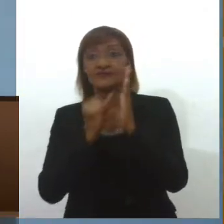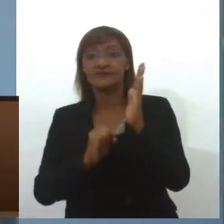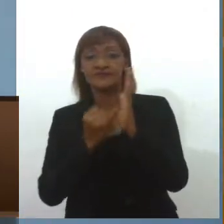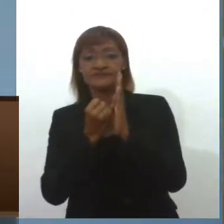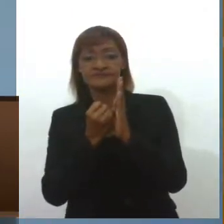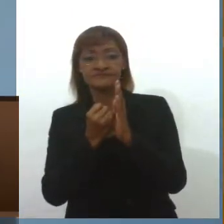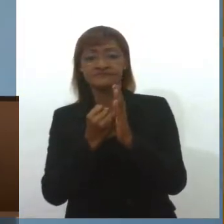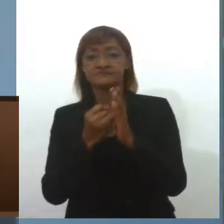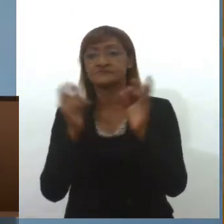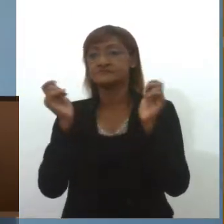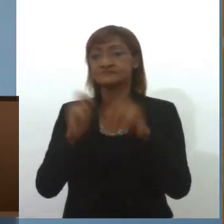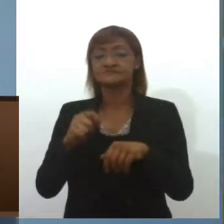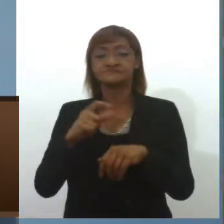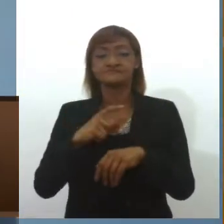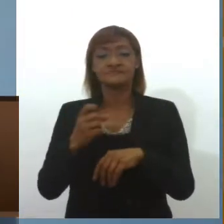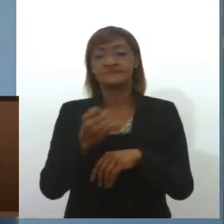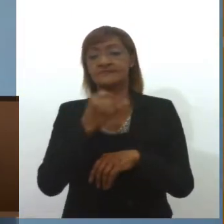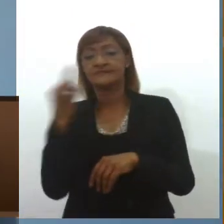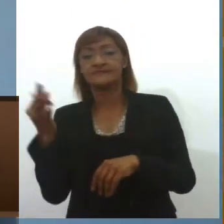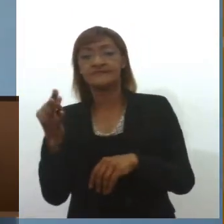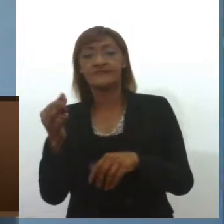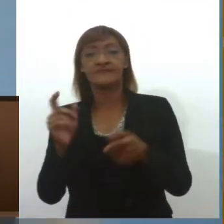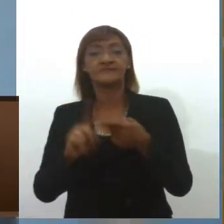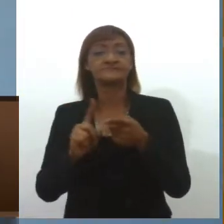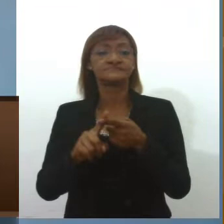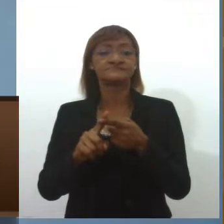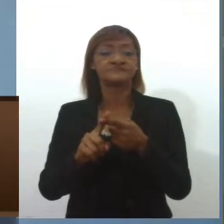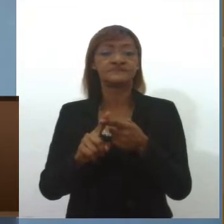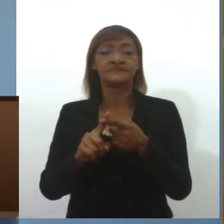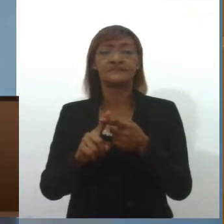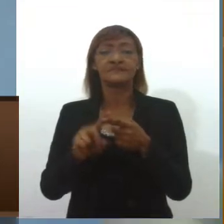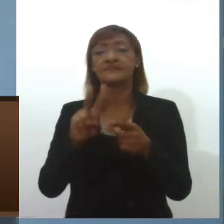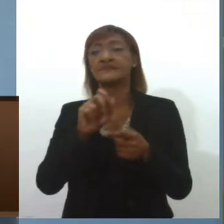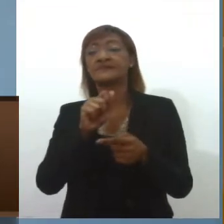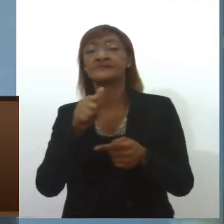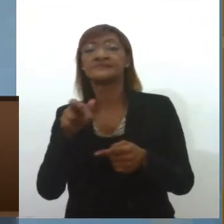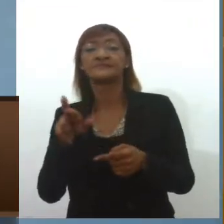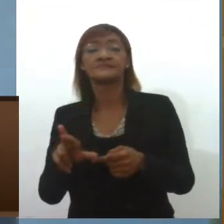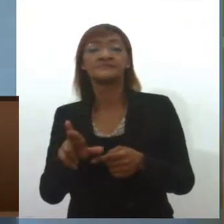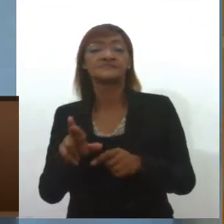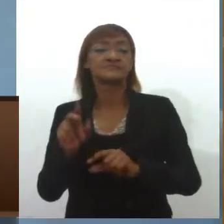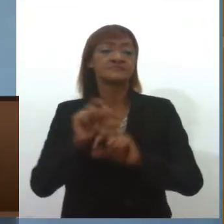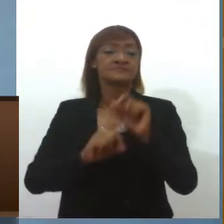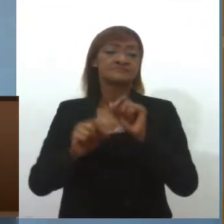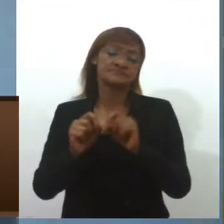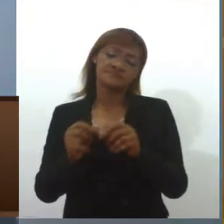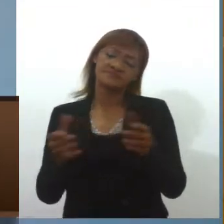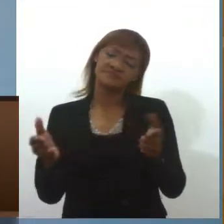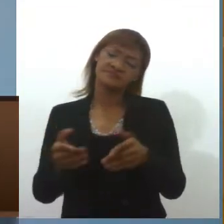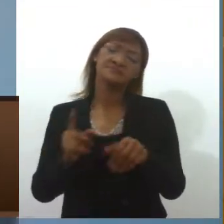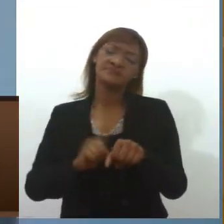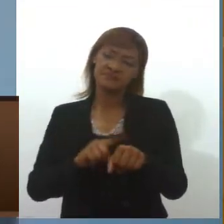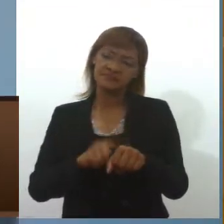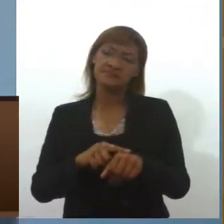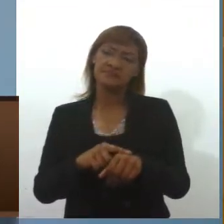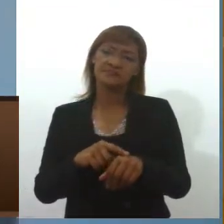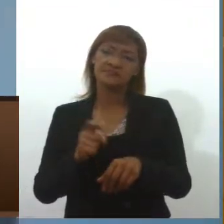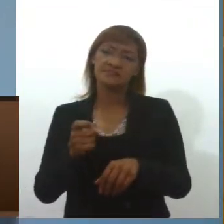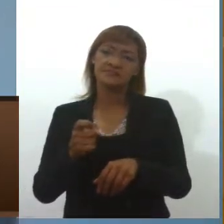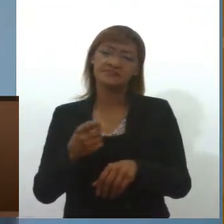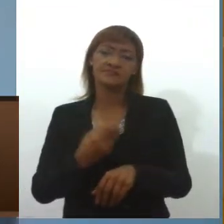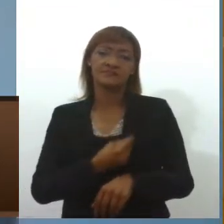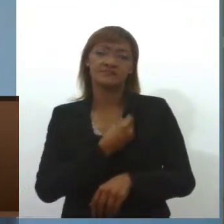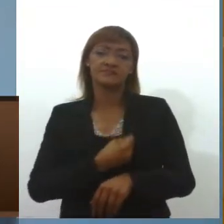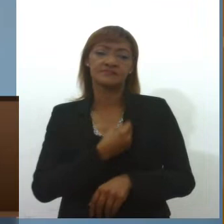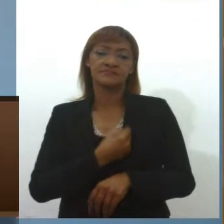demanda e a de custos. A demanda está aquecida. Nós passamos por um momento disso recente na